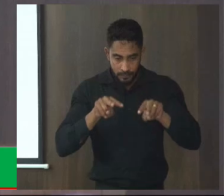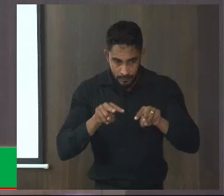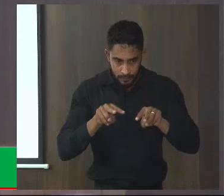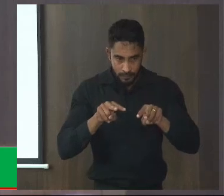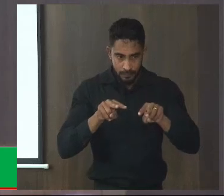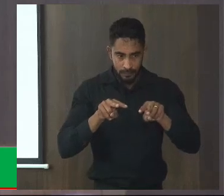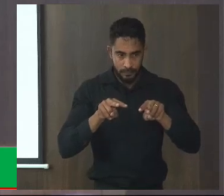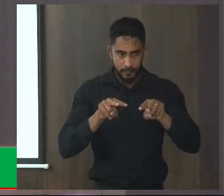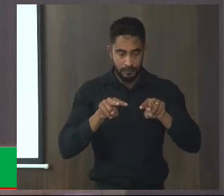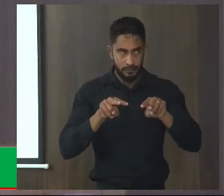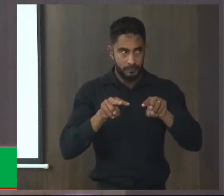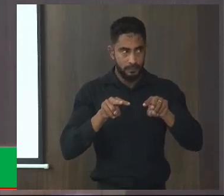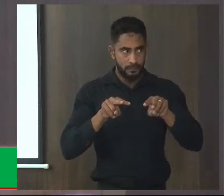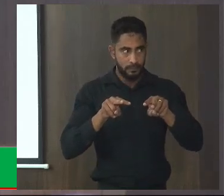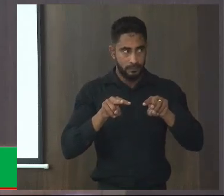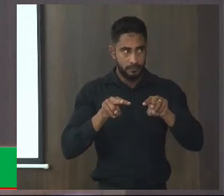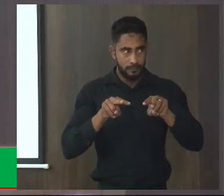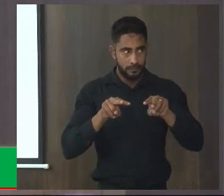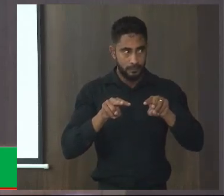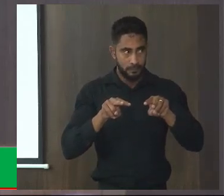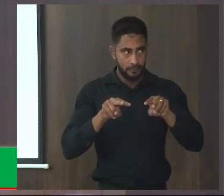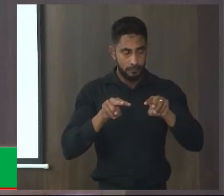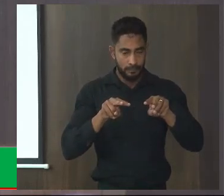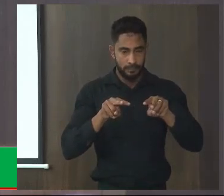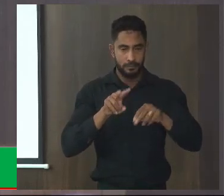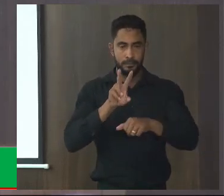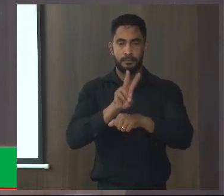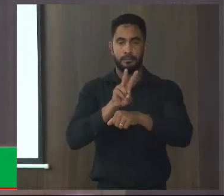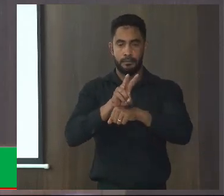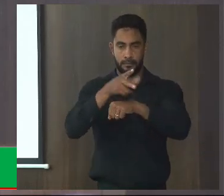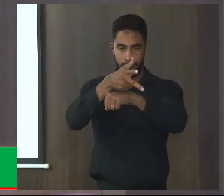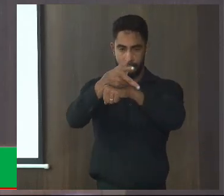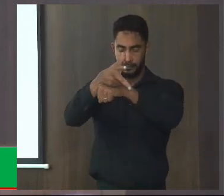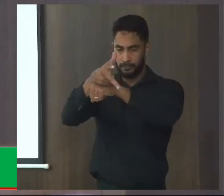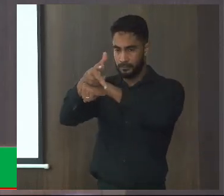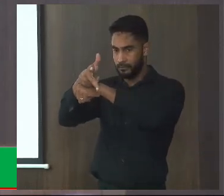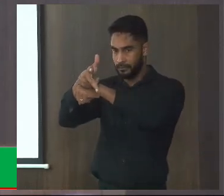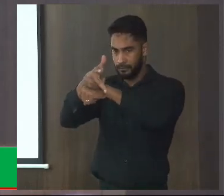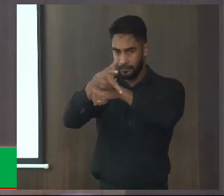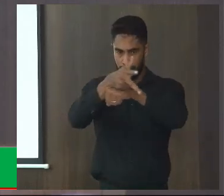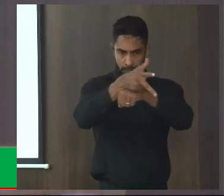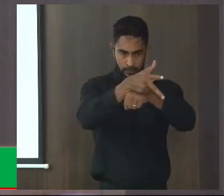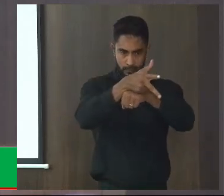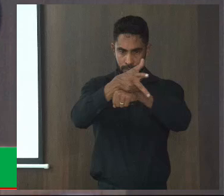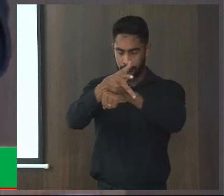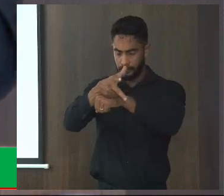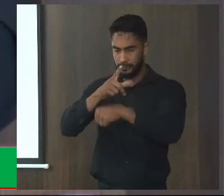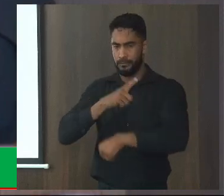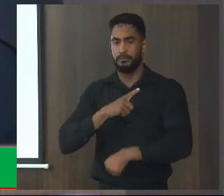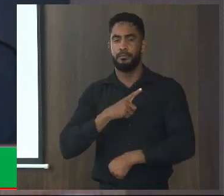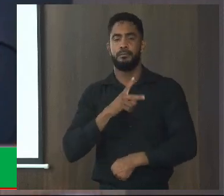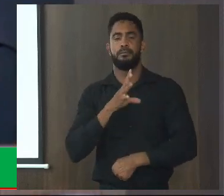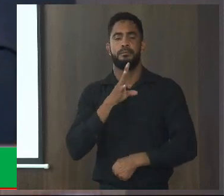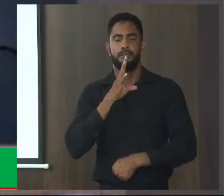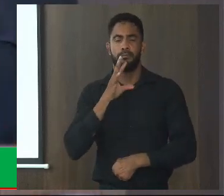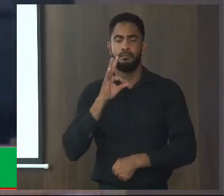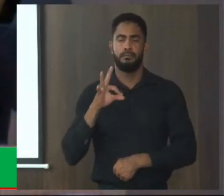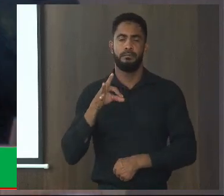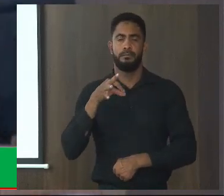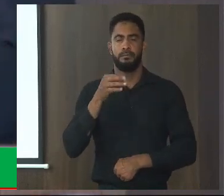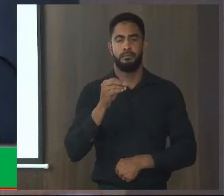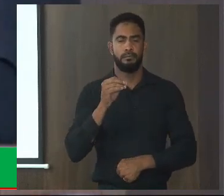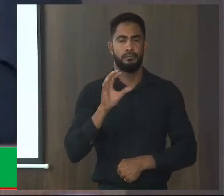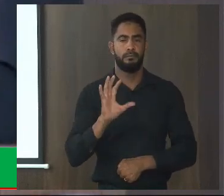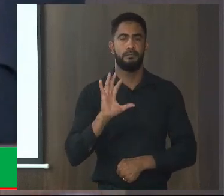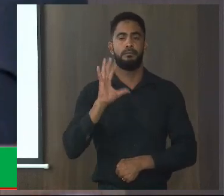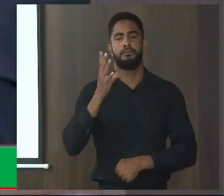dentro. Ele tem, é tudo vigiado por câmeras, que eles têm conhecimento de tudo que está passando ali. E o